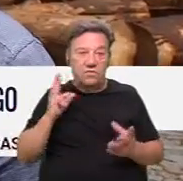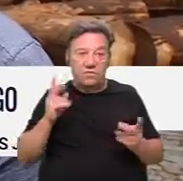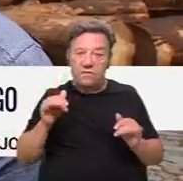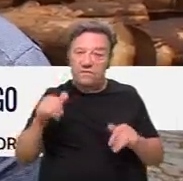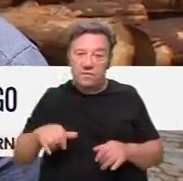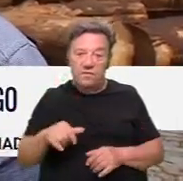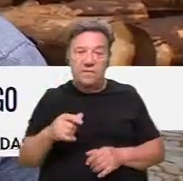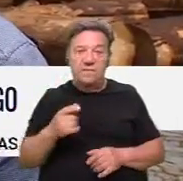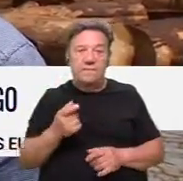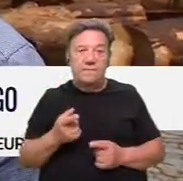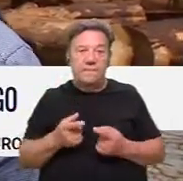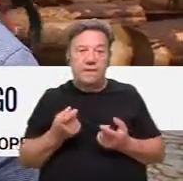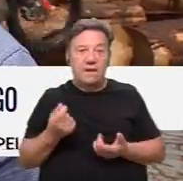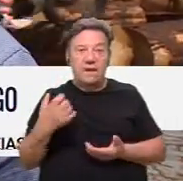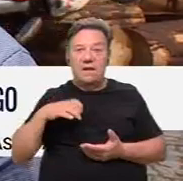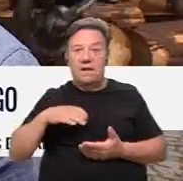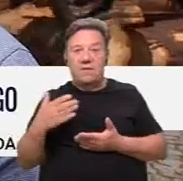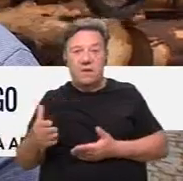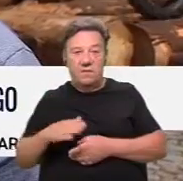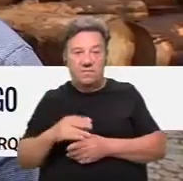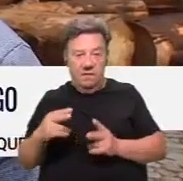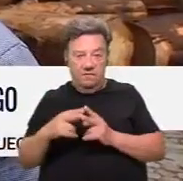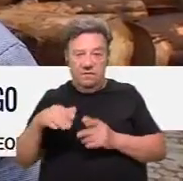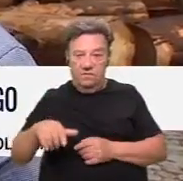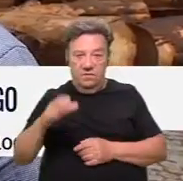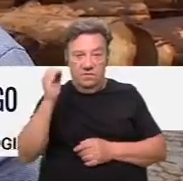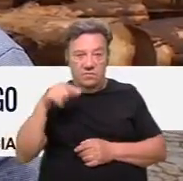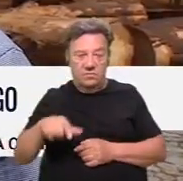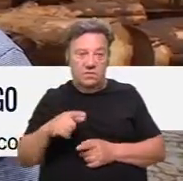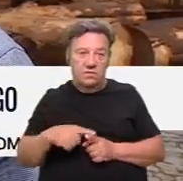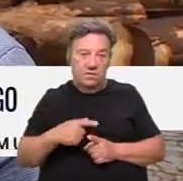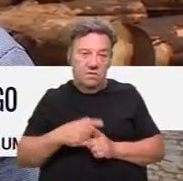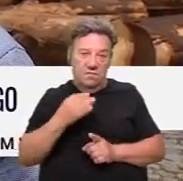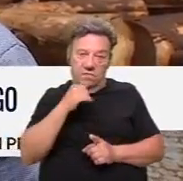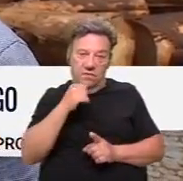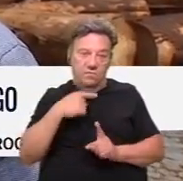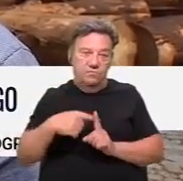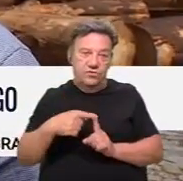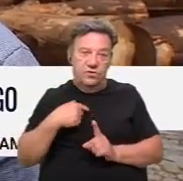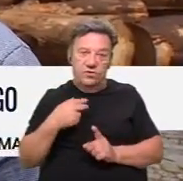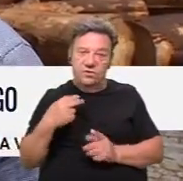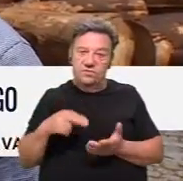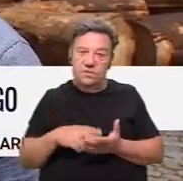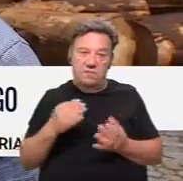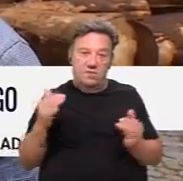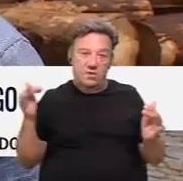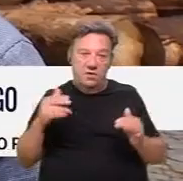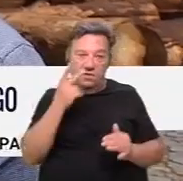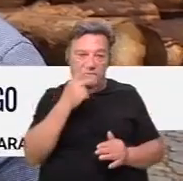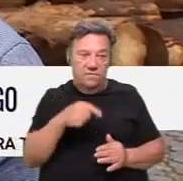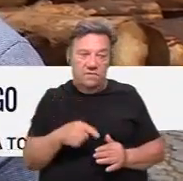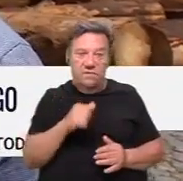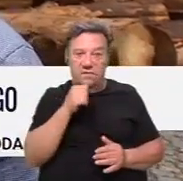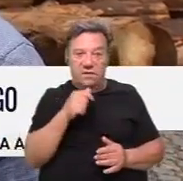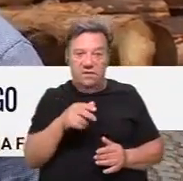evento, o ganho que temos com este evento cá no nosso concelho é extremamente positivo, porque esperamos ter muitas pessoas cá a visitarem e